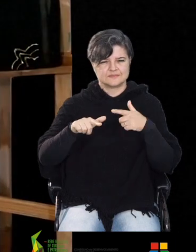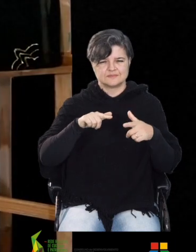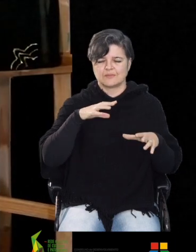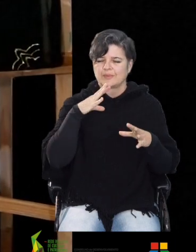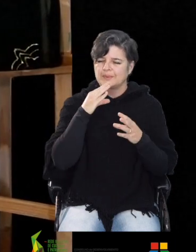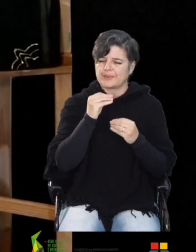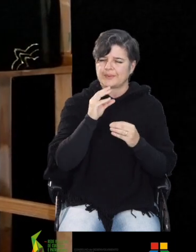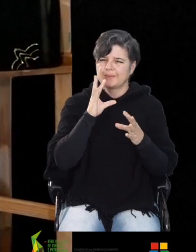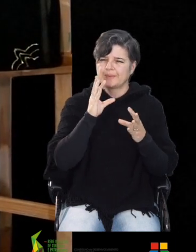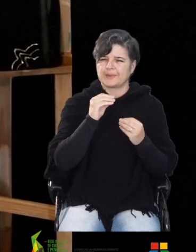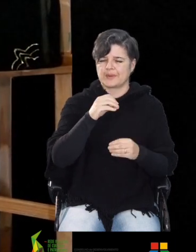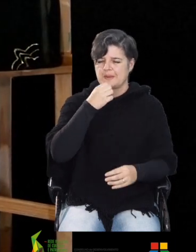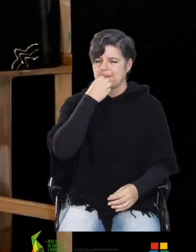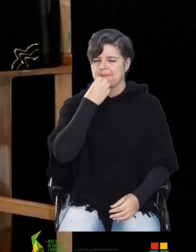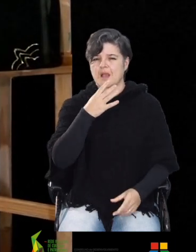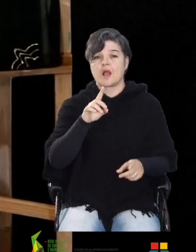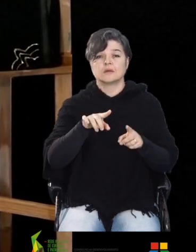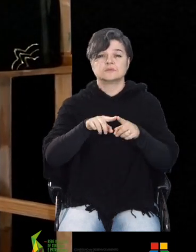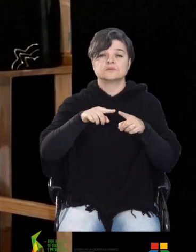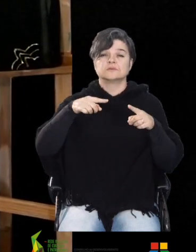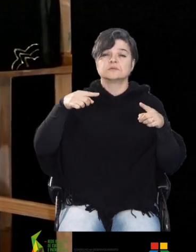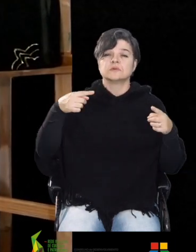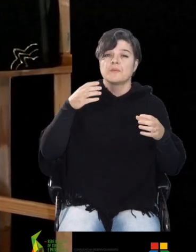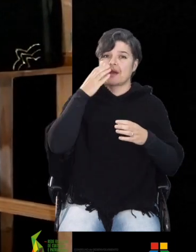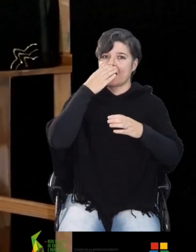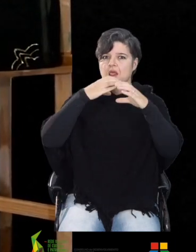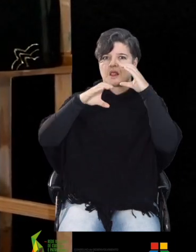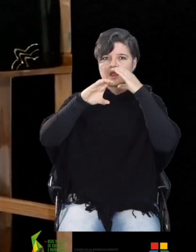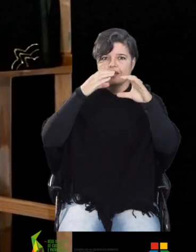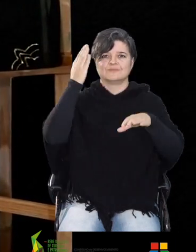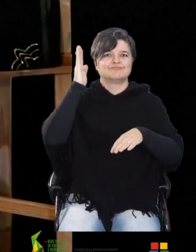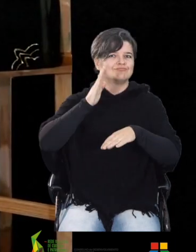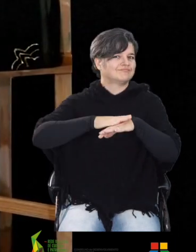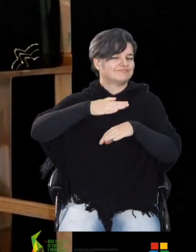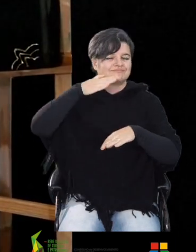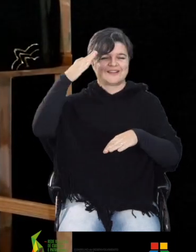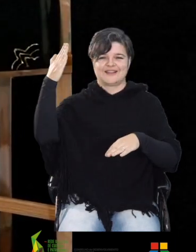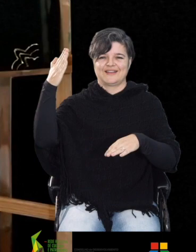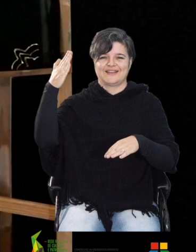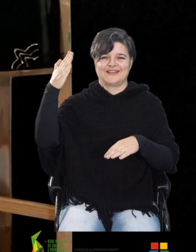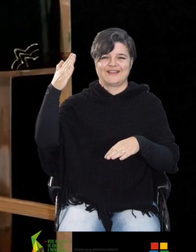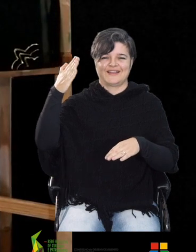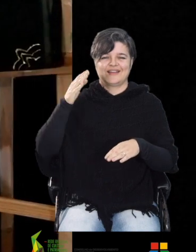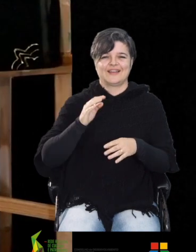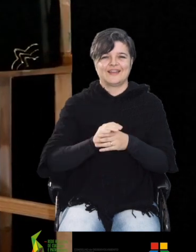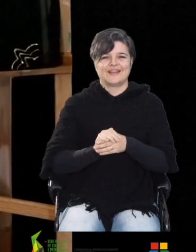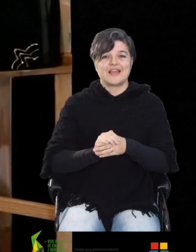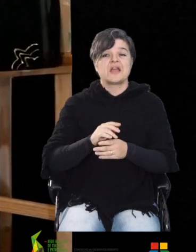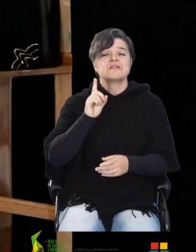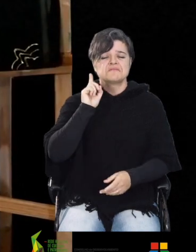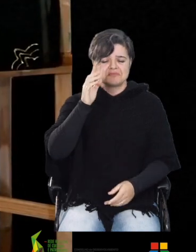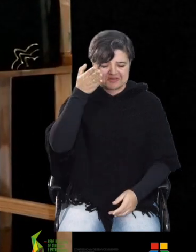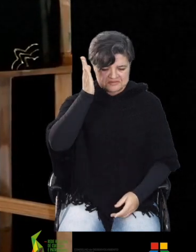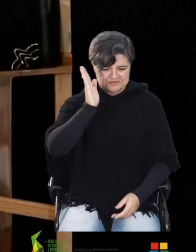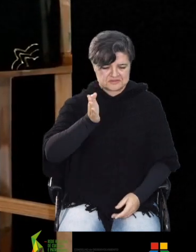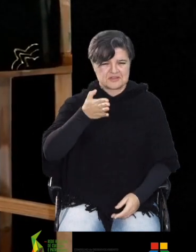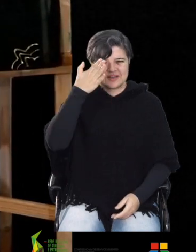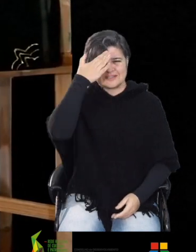muito bem é muito melhor e